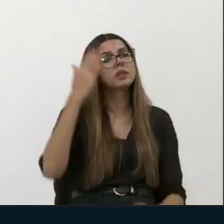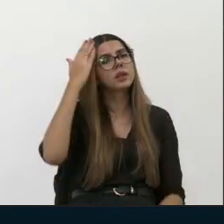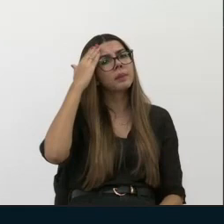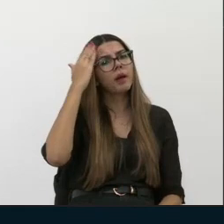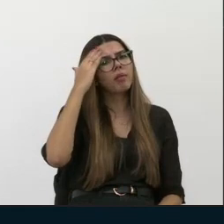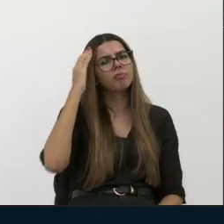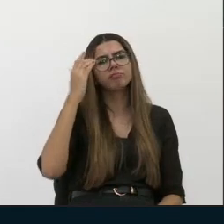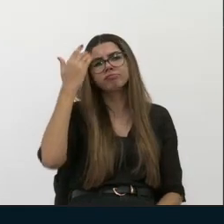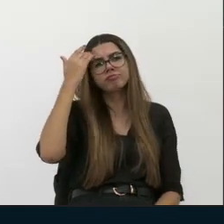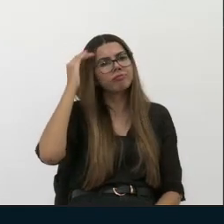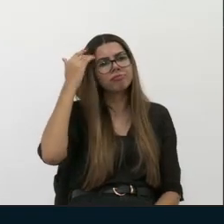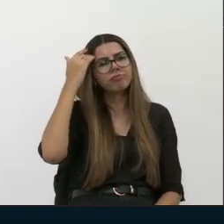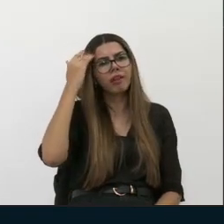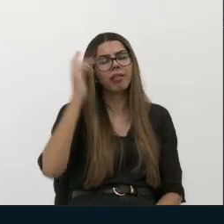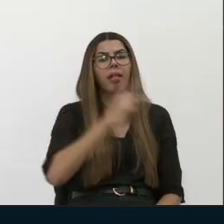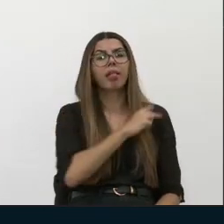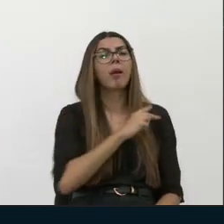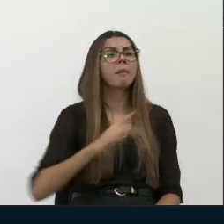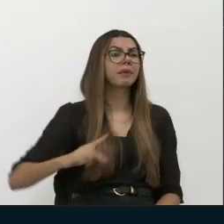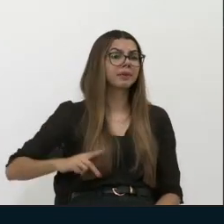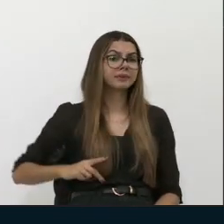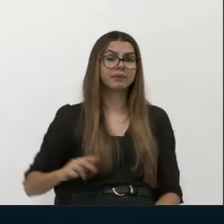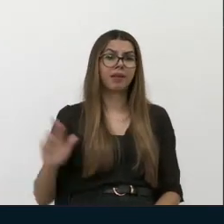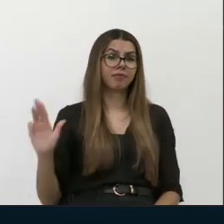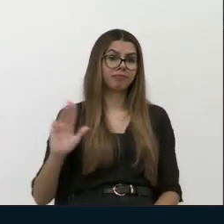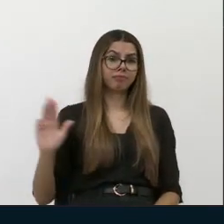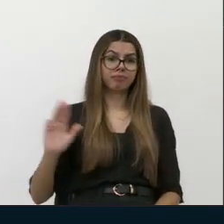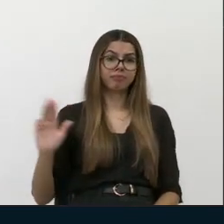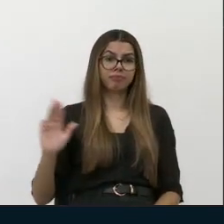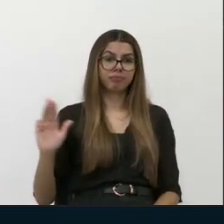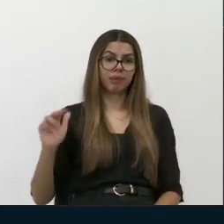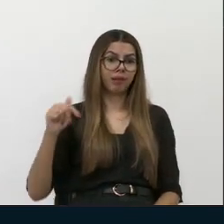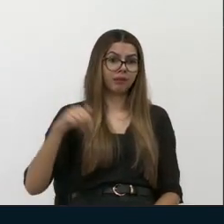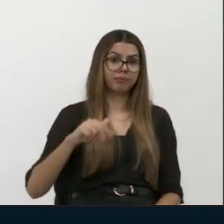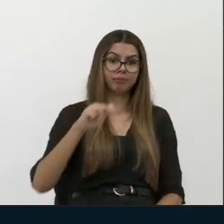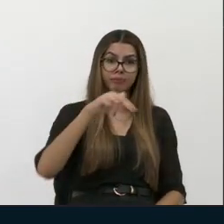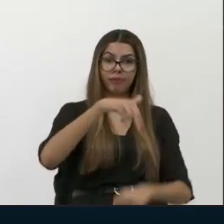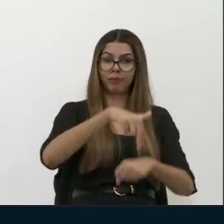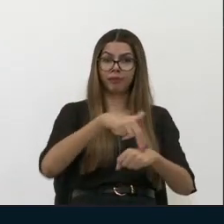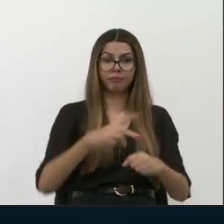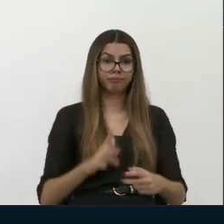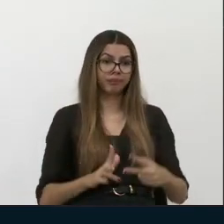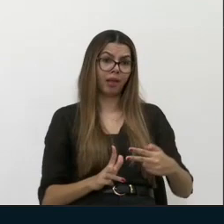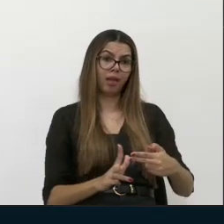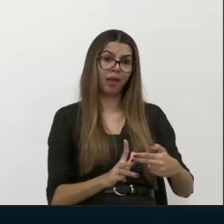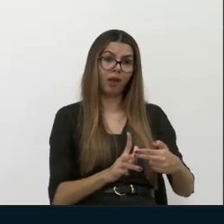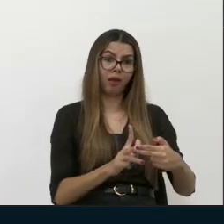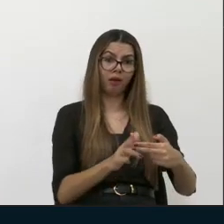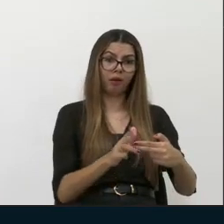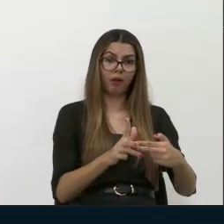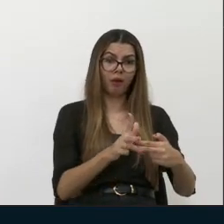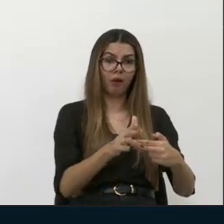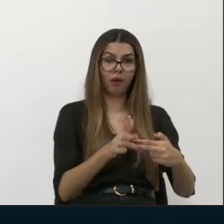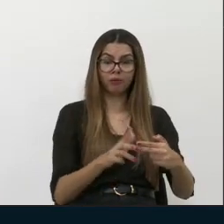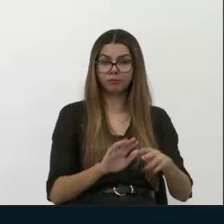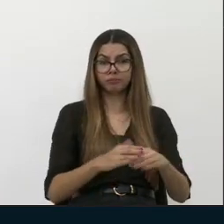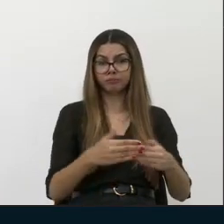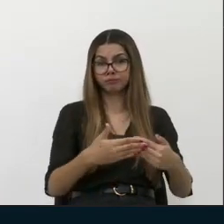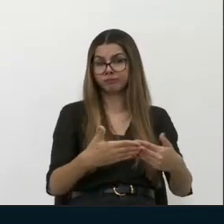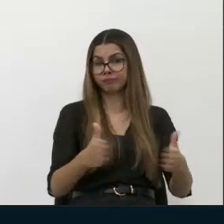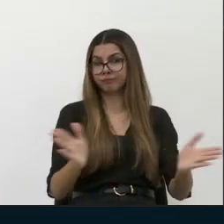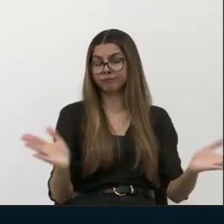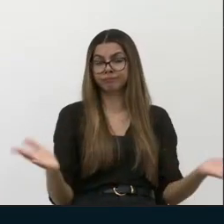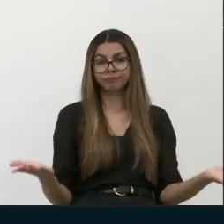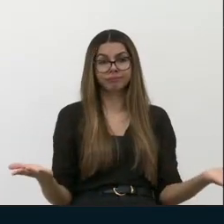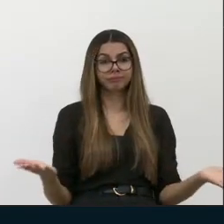estou entendendo o que, que o presidente Lula está vindo fazer agora, inaugurar, cortar faixinha. Será que é cortar fita? Será que esses caras